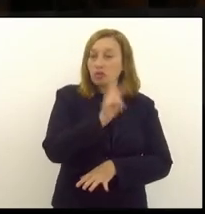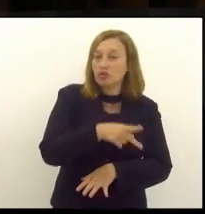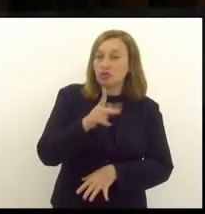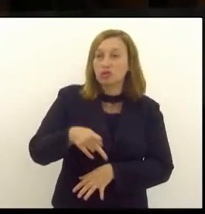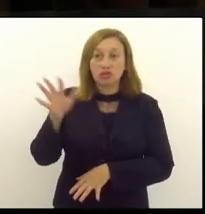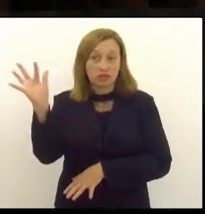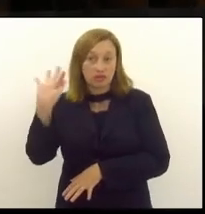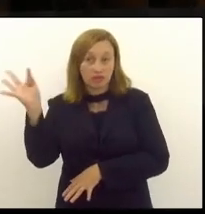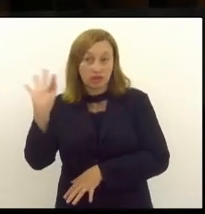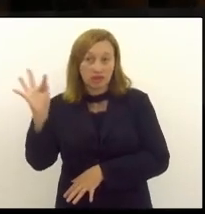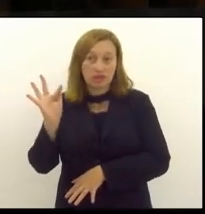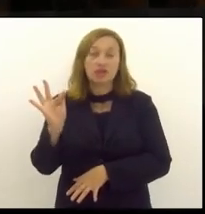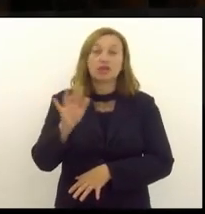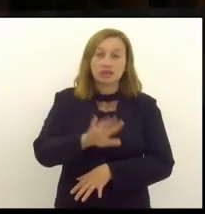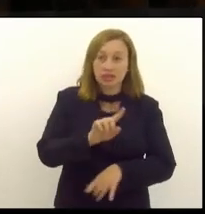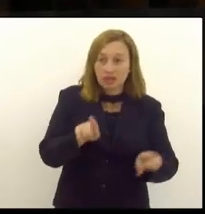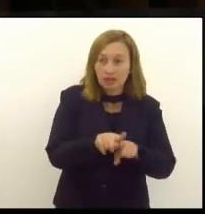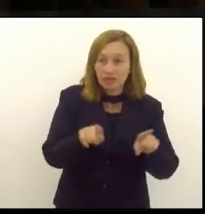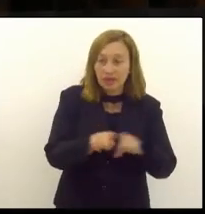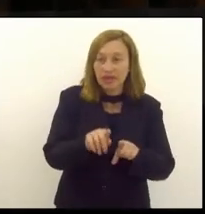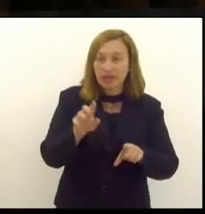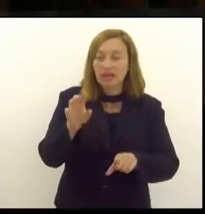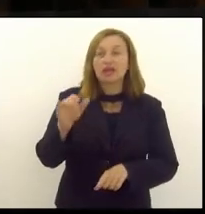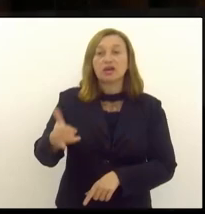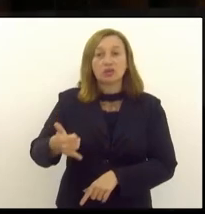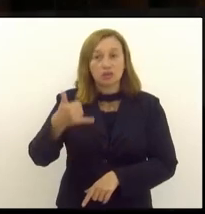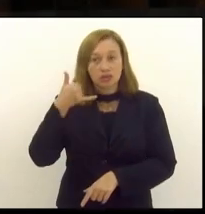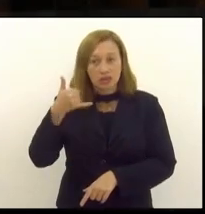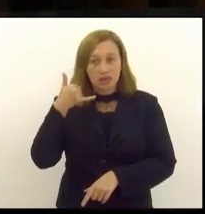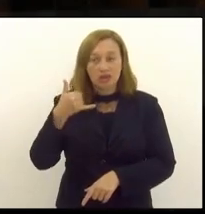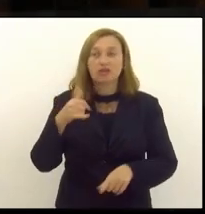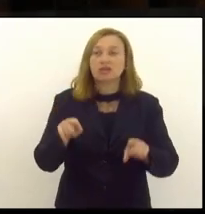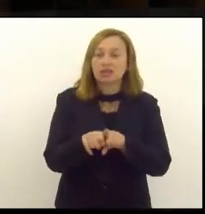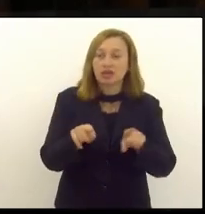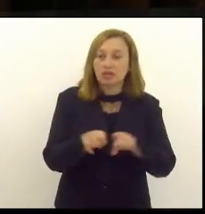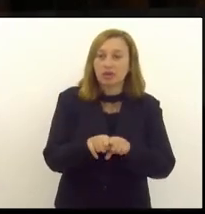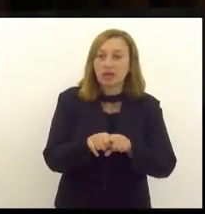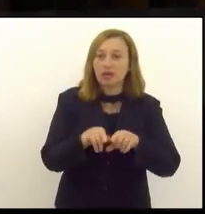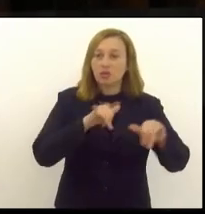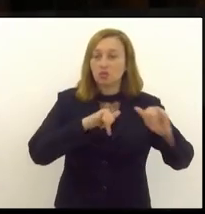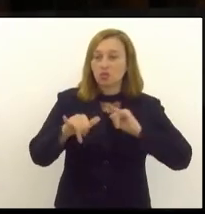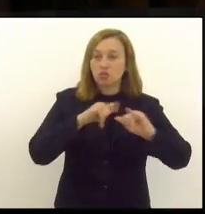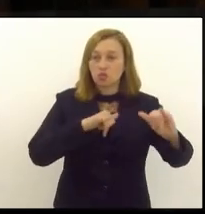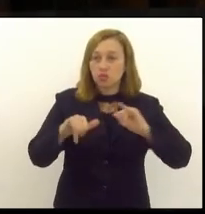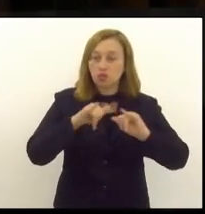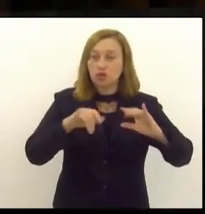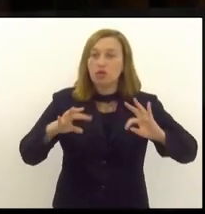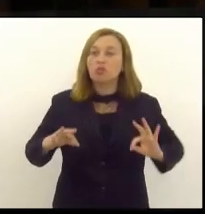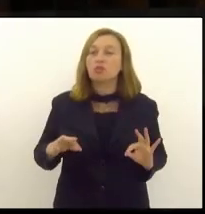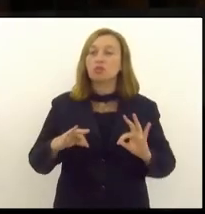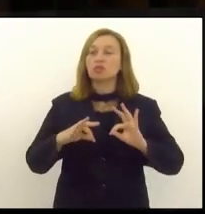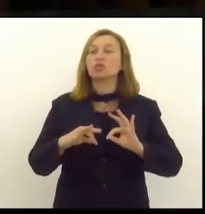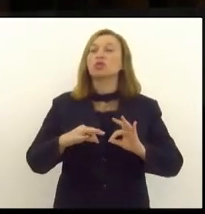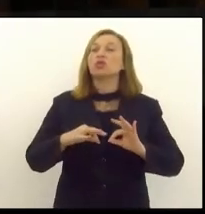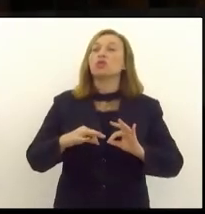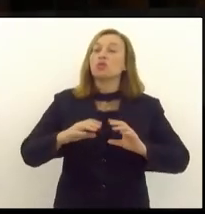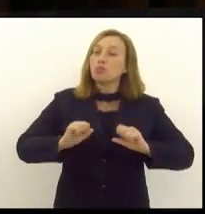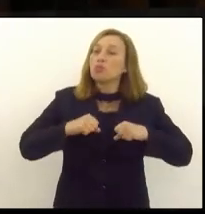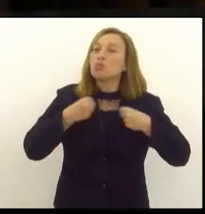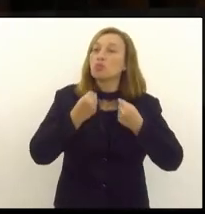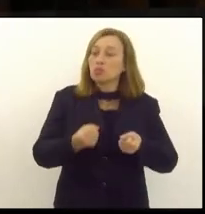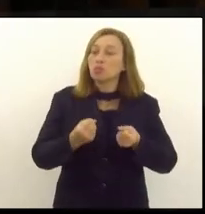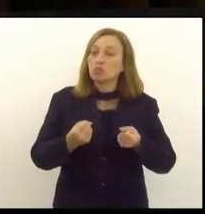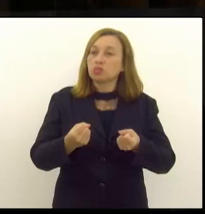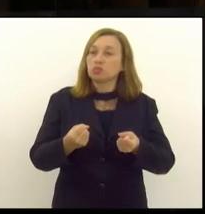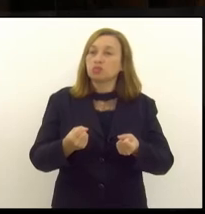universitária, telefonista, supervisora comercial, entre outras, e sempre demonstrou uma imensa dedicação